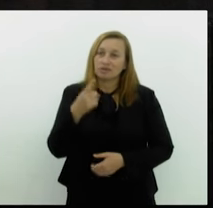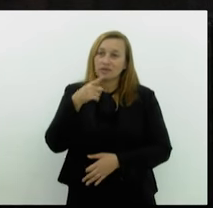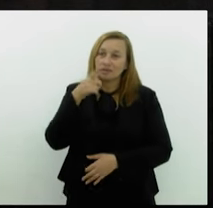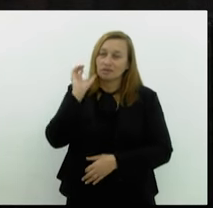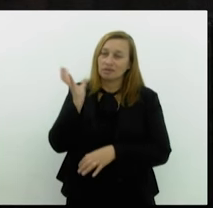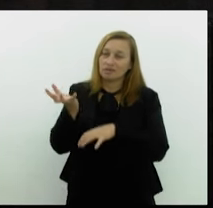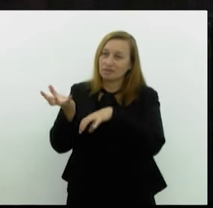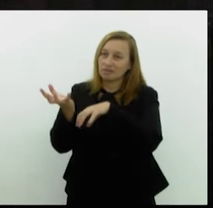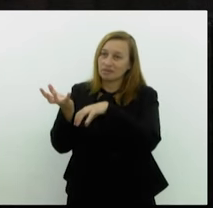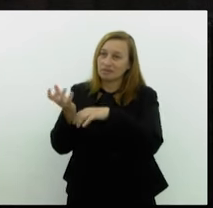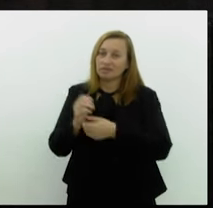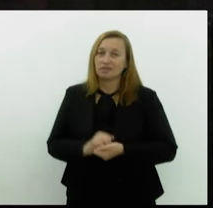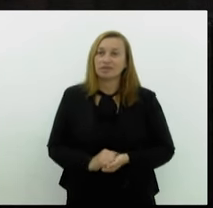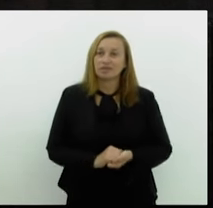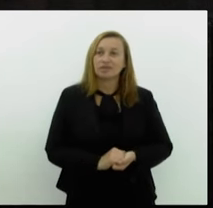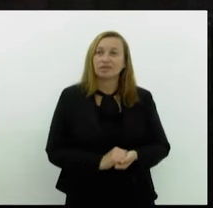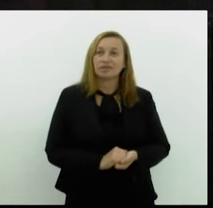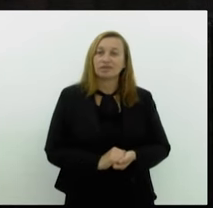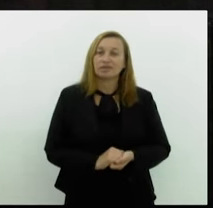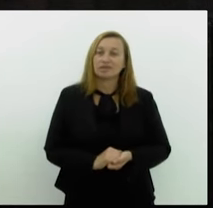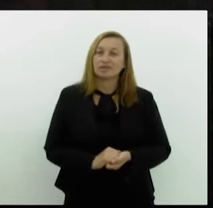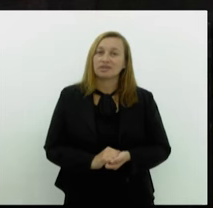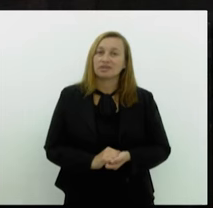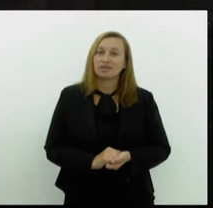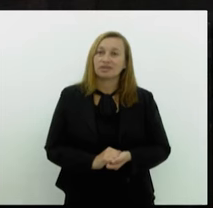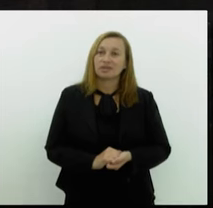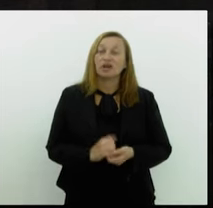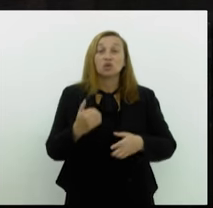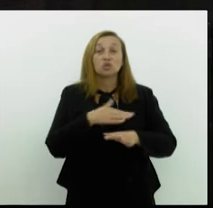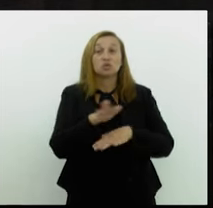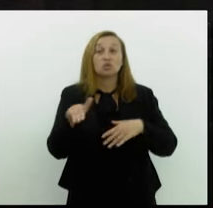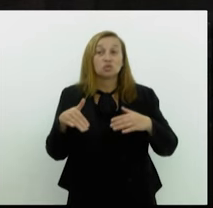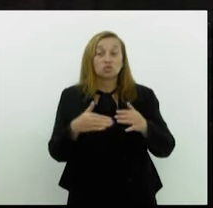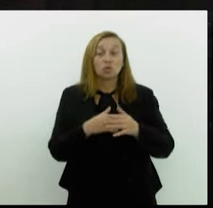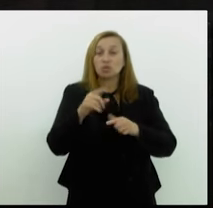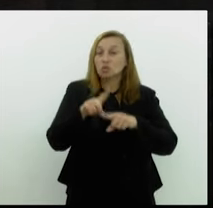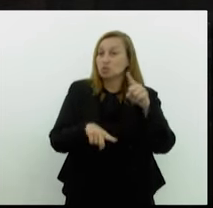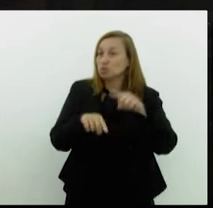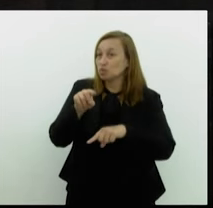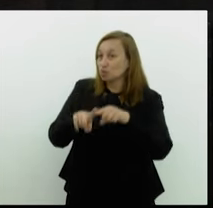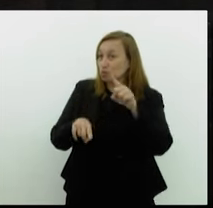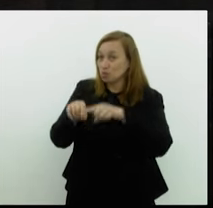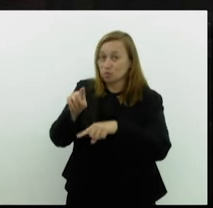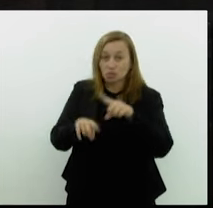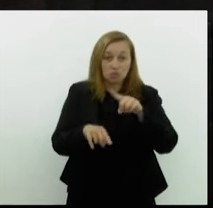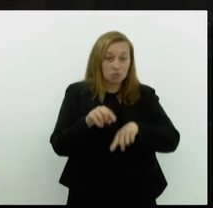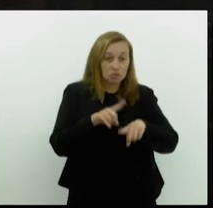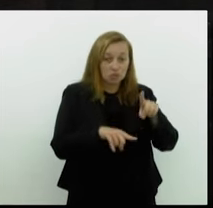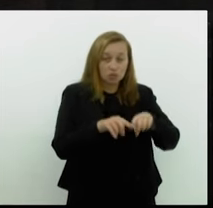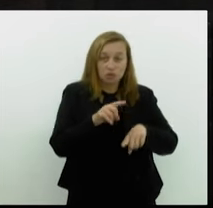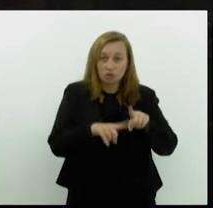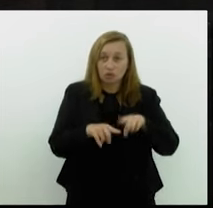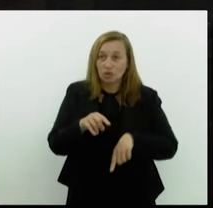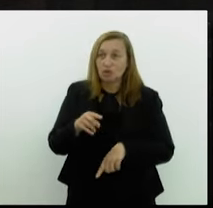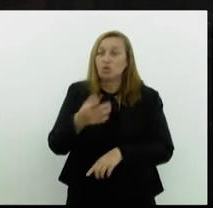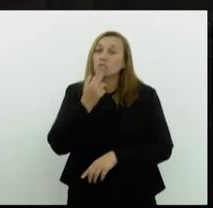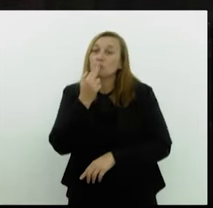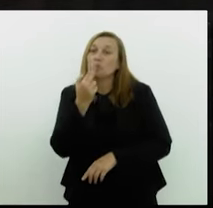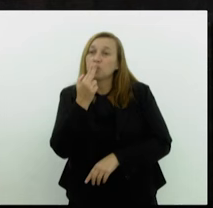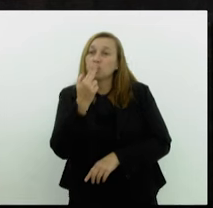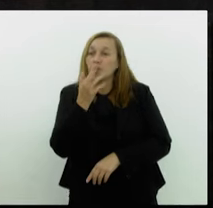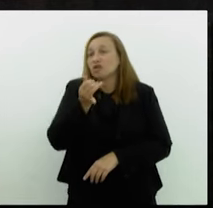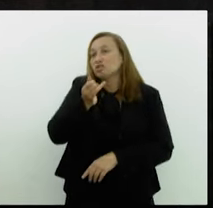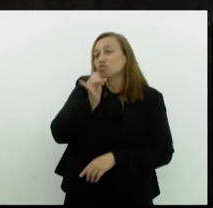Nacional, lá, entre todos os produtos, como está lá, fumo,